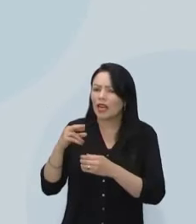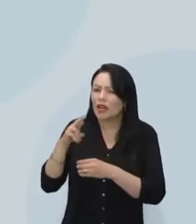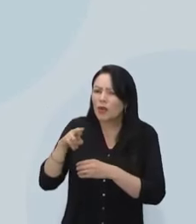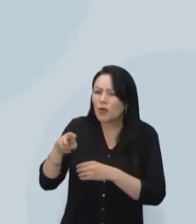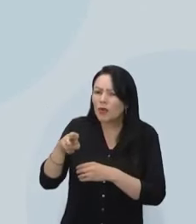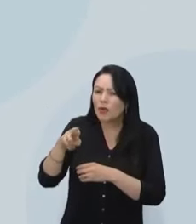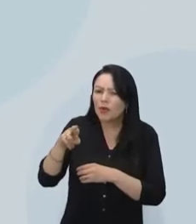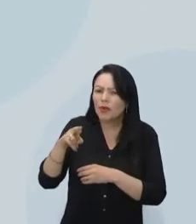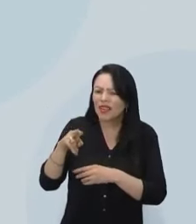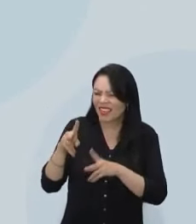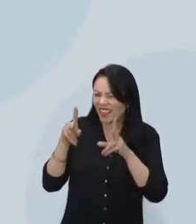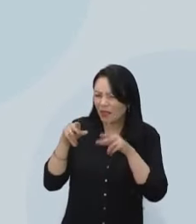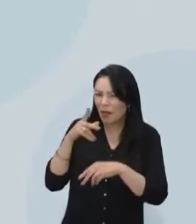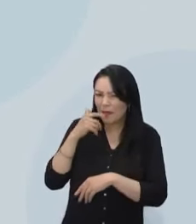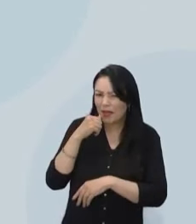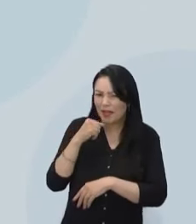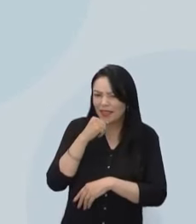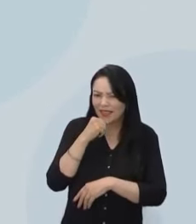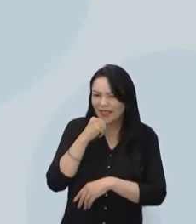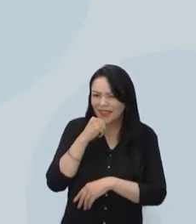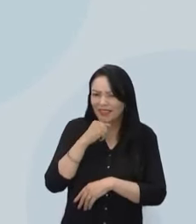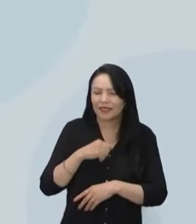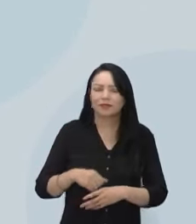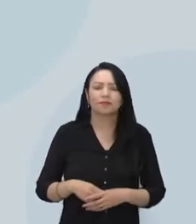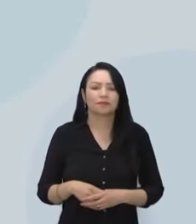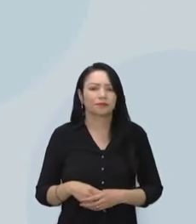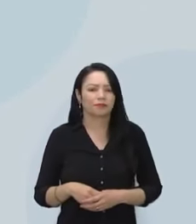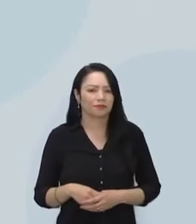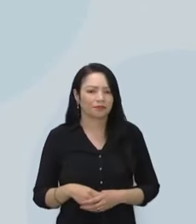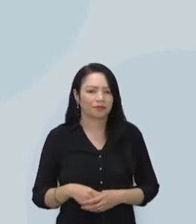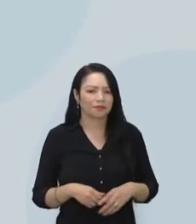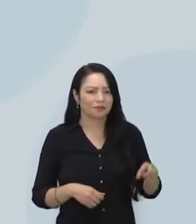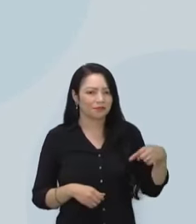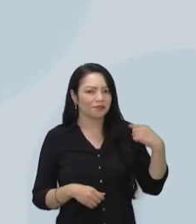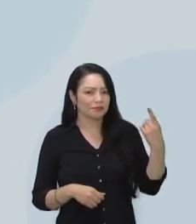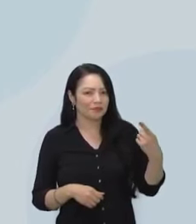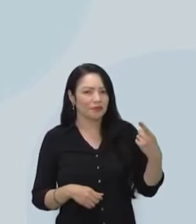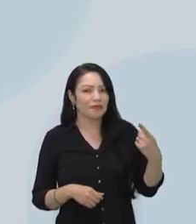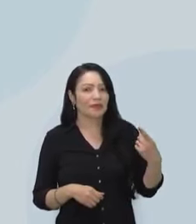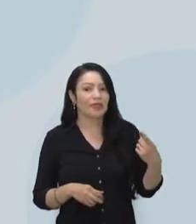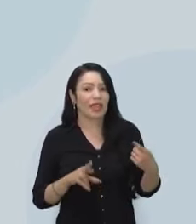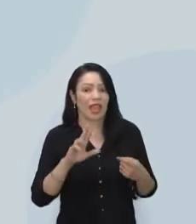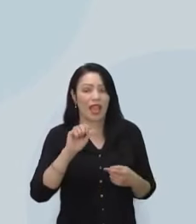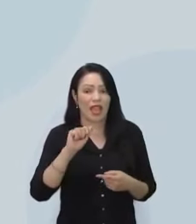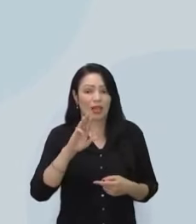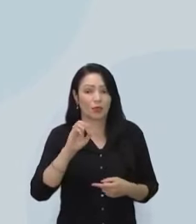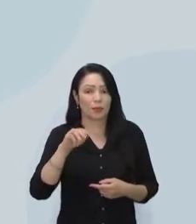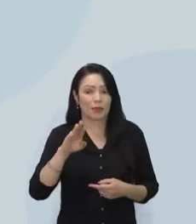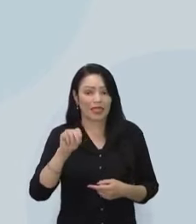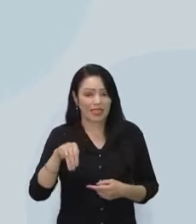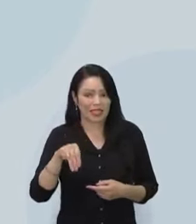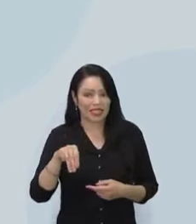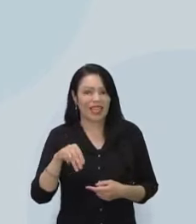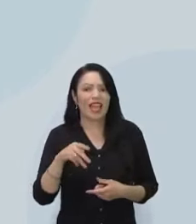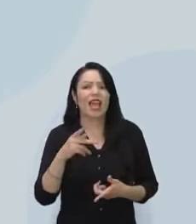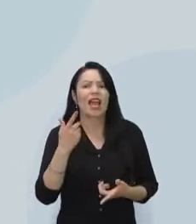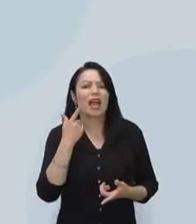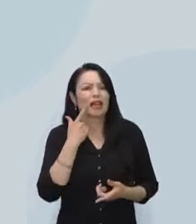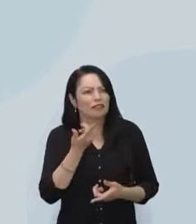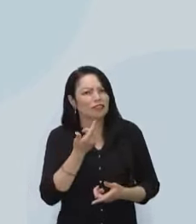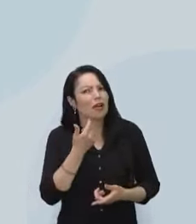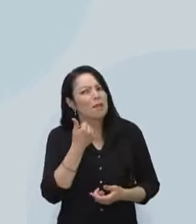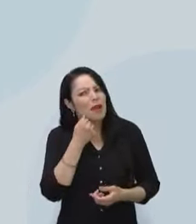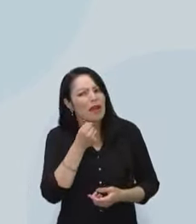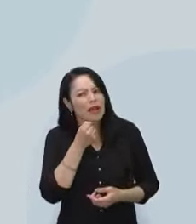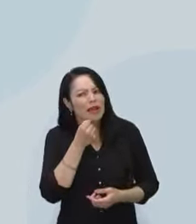mãe. Vamos ao próximo. Acho que não passei aqui, vamos lá. Hakumin tentou acalmá-la. Mãe, que